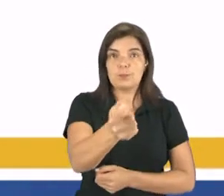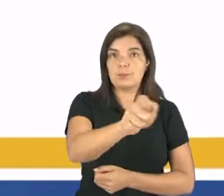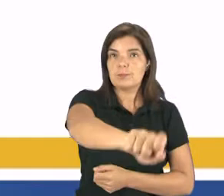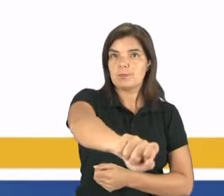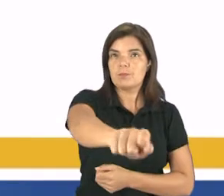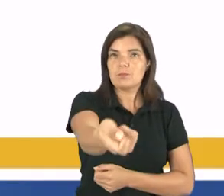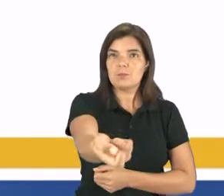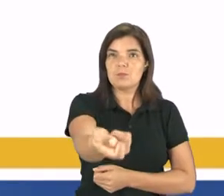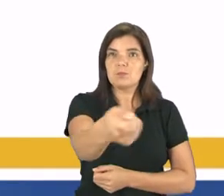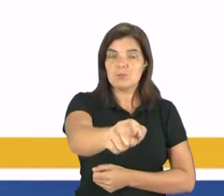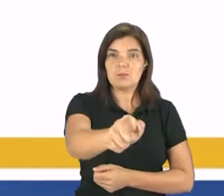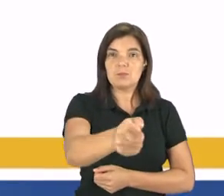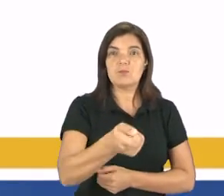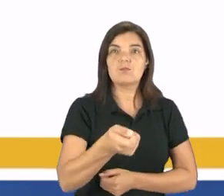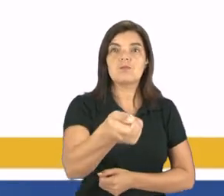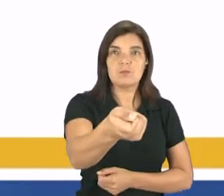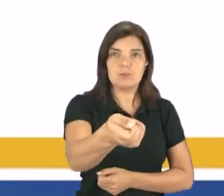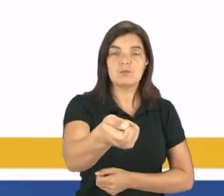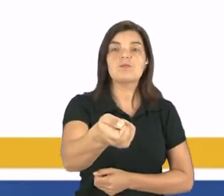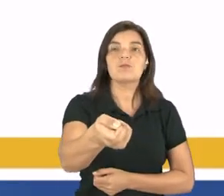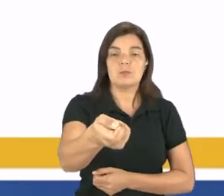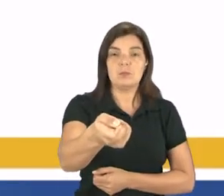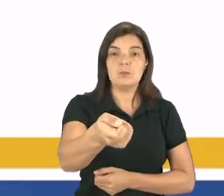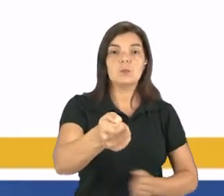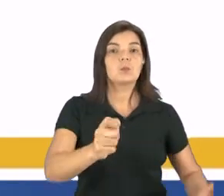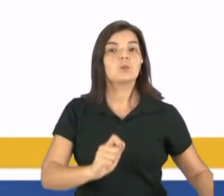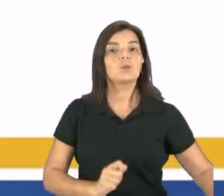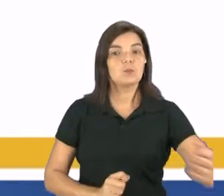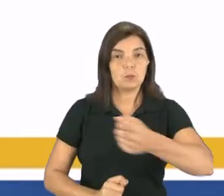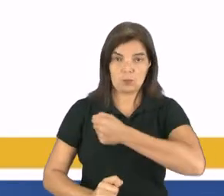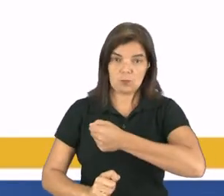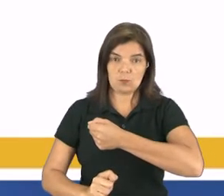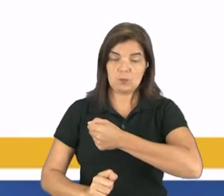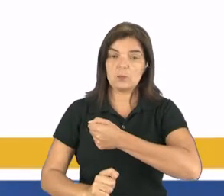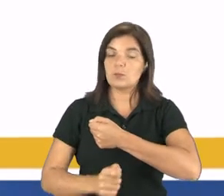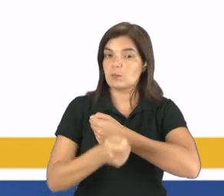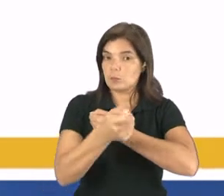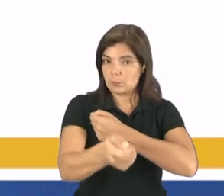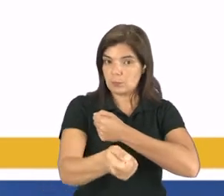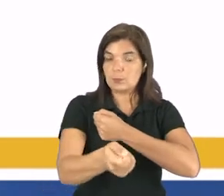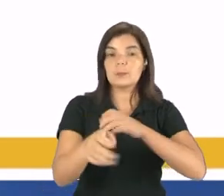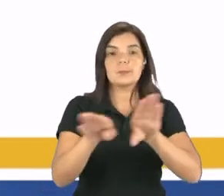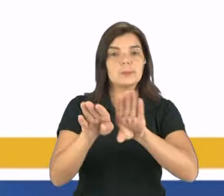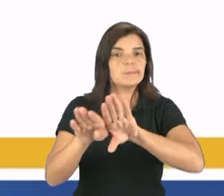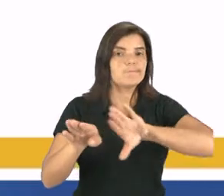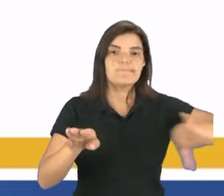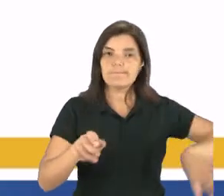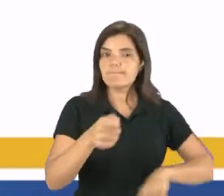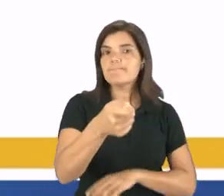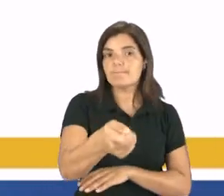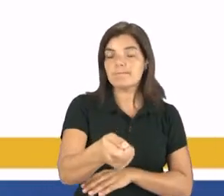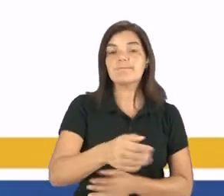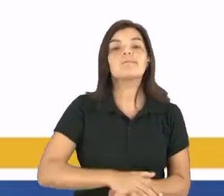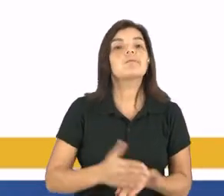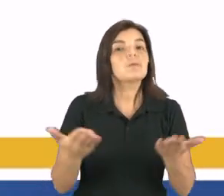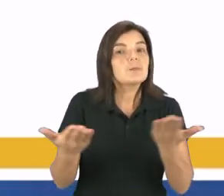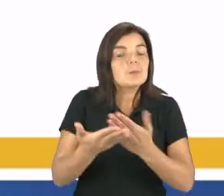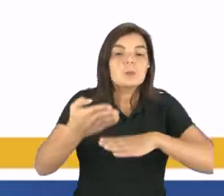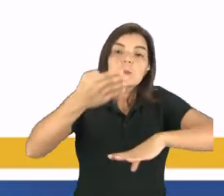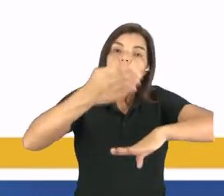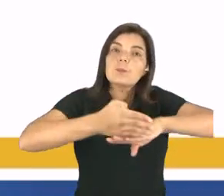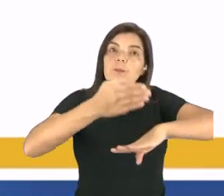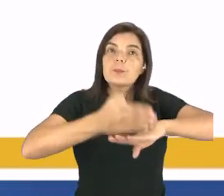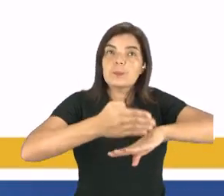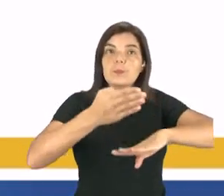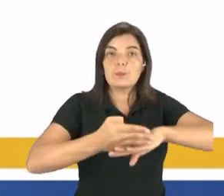espada longa, lanças e alabardas. Combate com e sem armadura. Na Idade Moderna, a